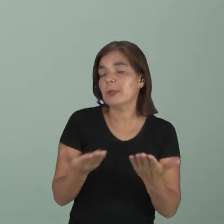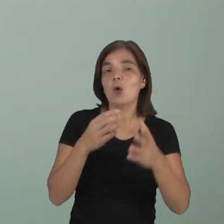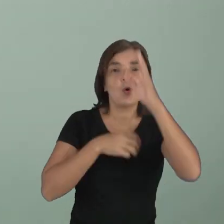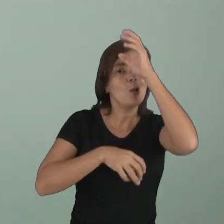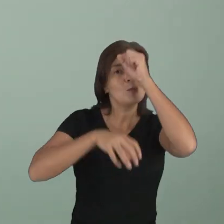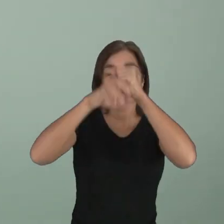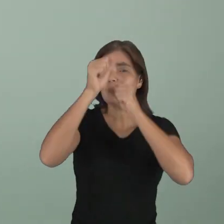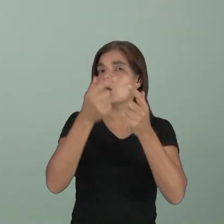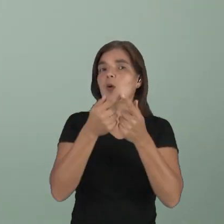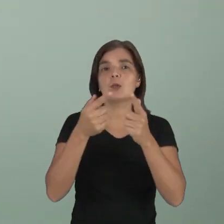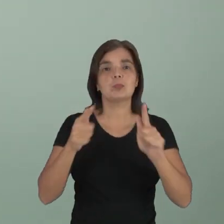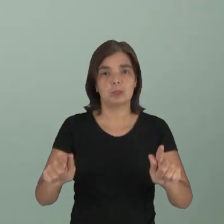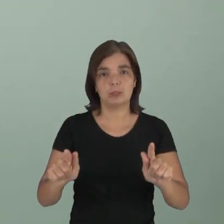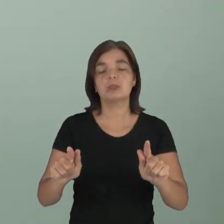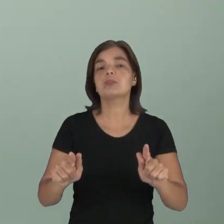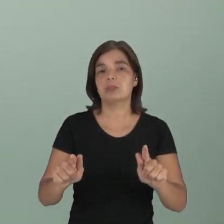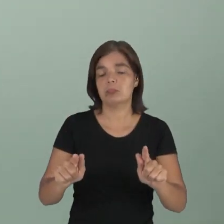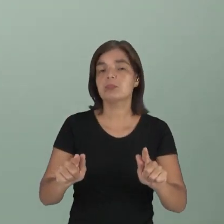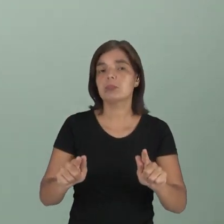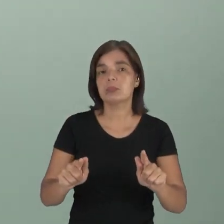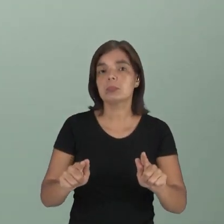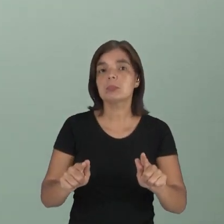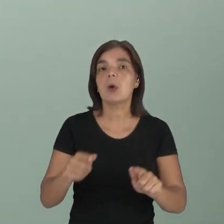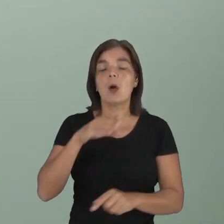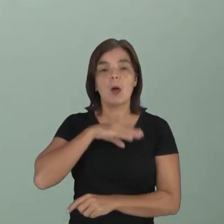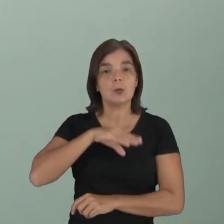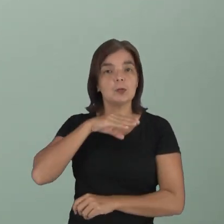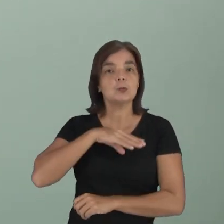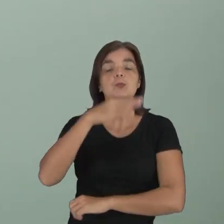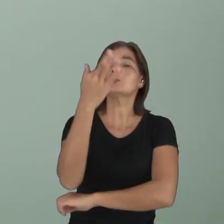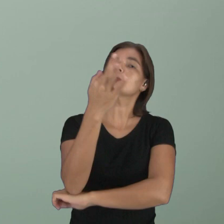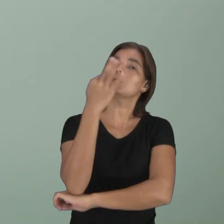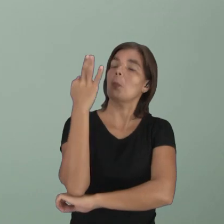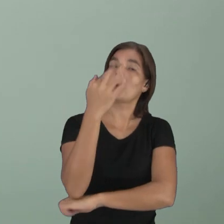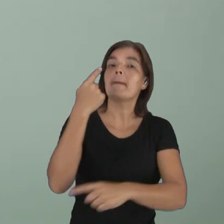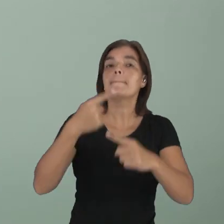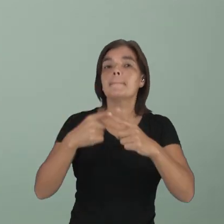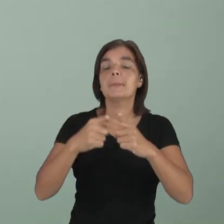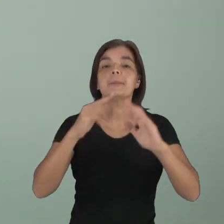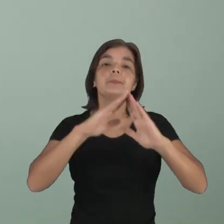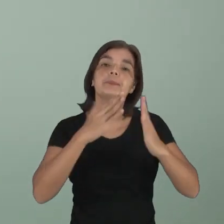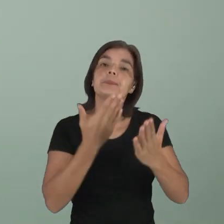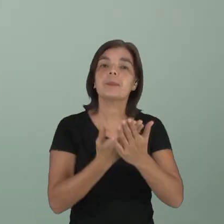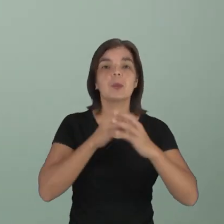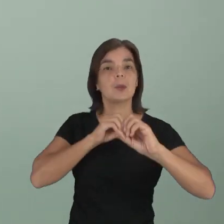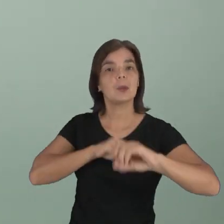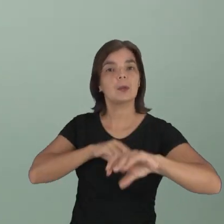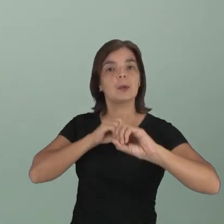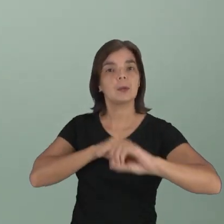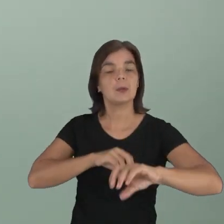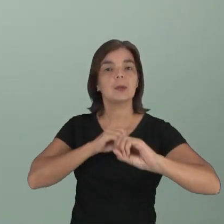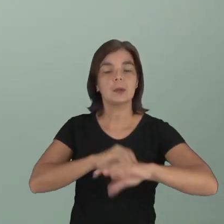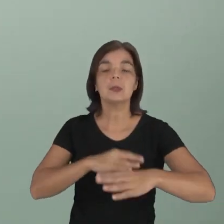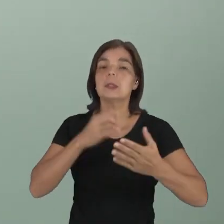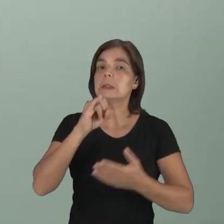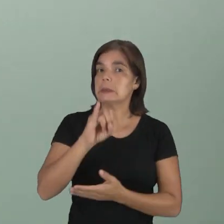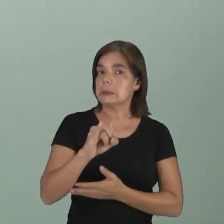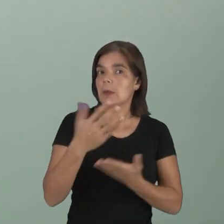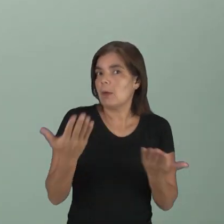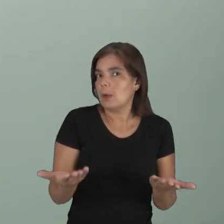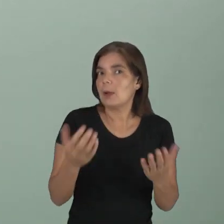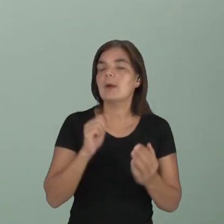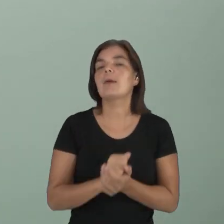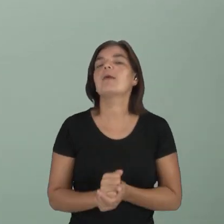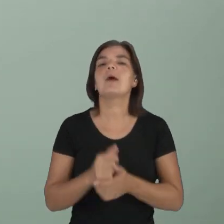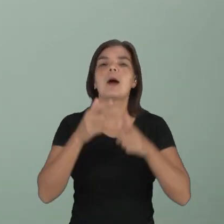não aprenderam a gramática normativa, a linguagem formal, porque é na escola que se ensina